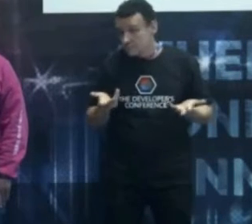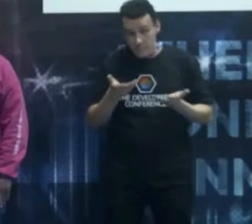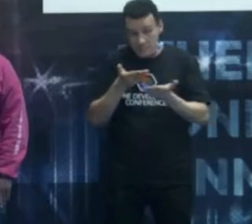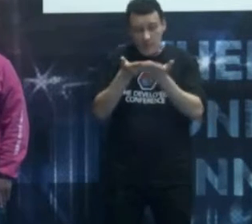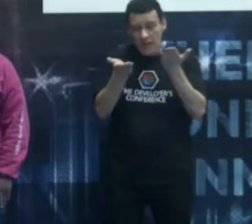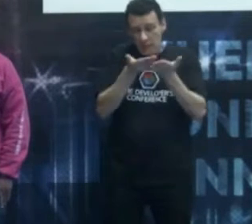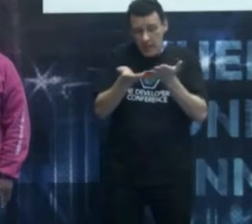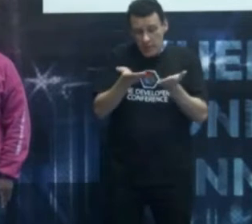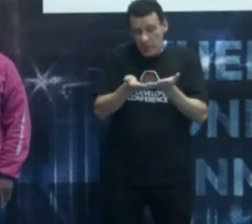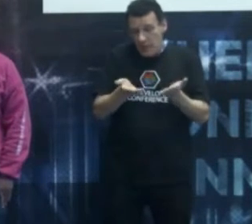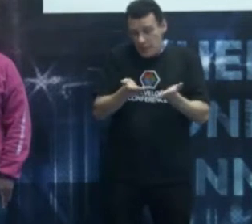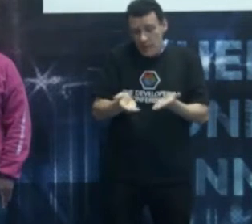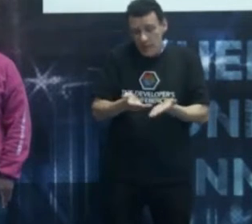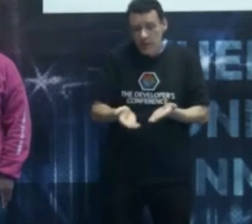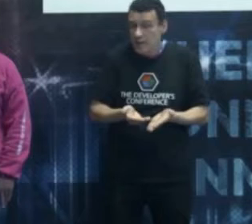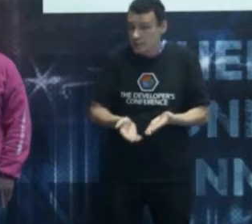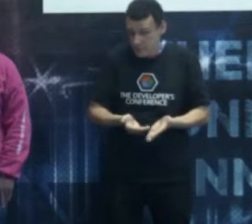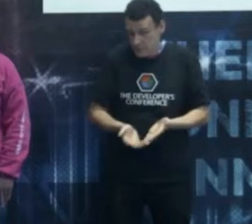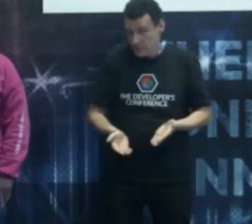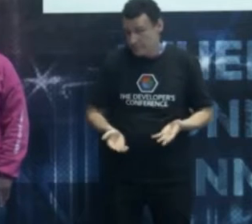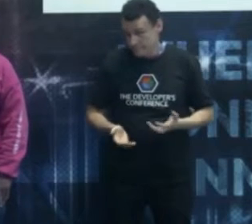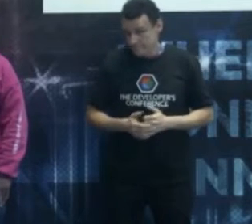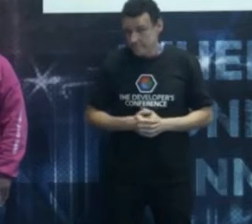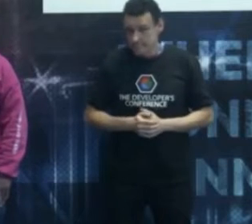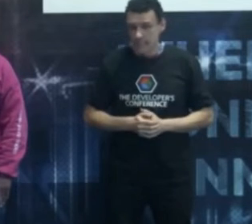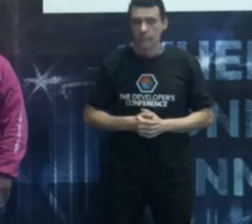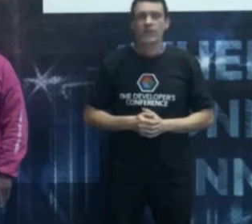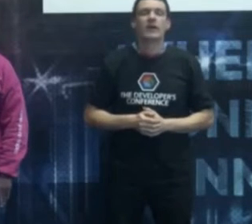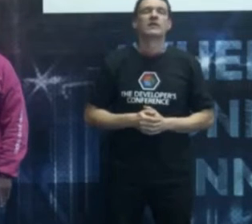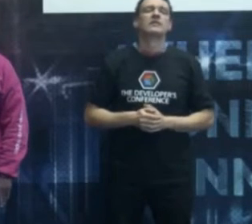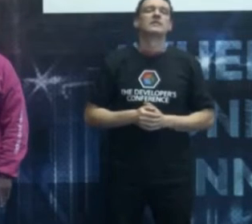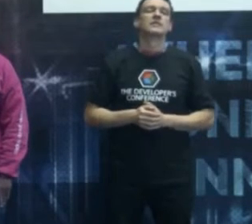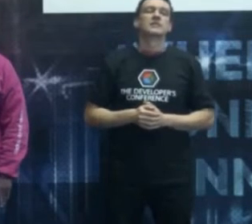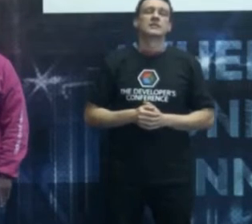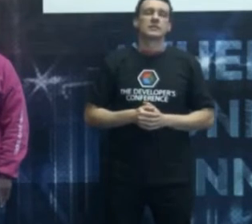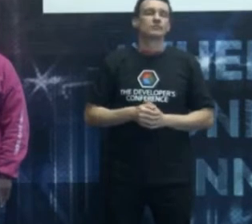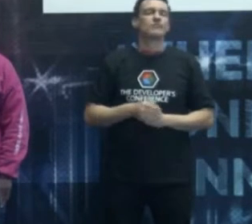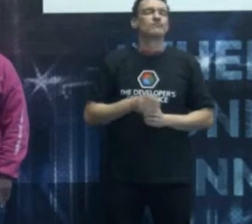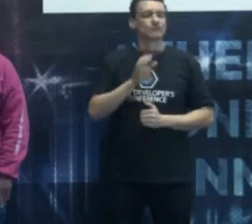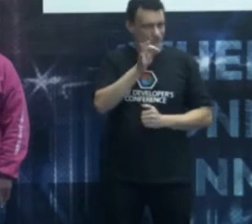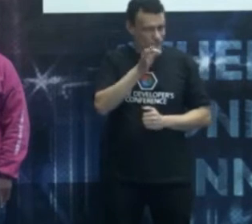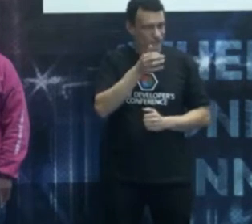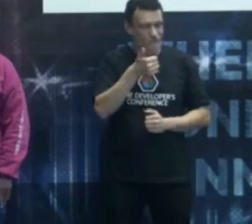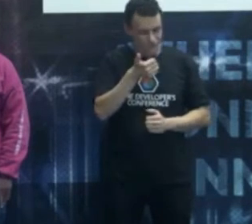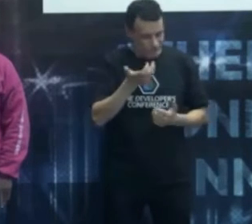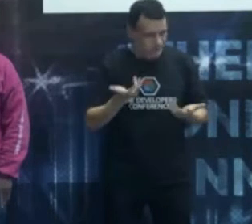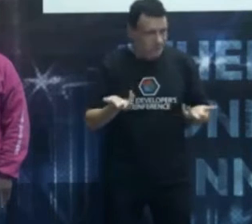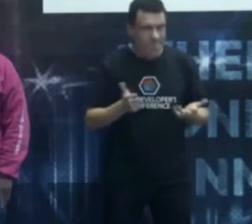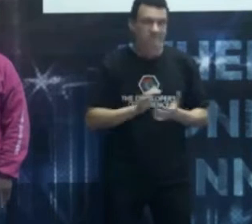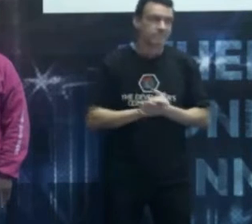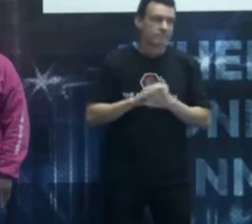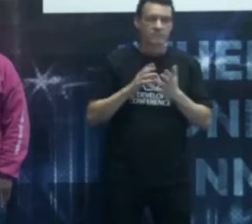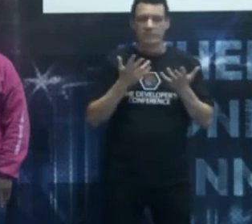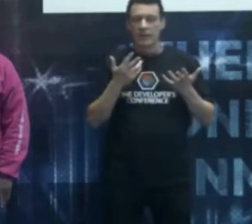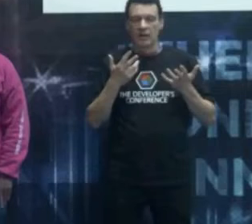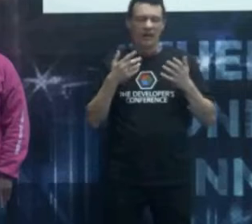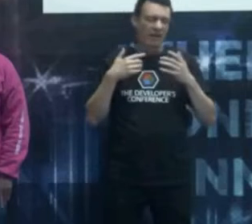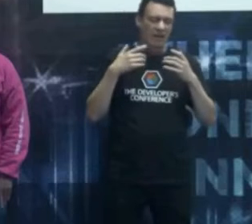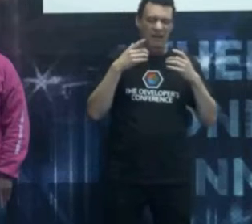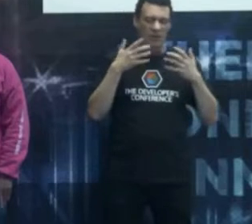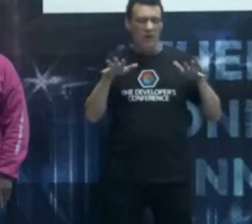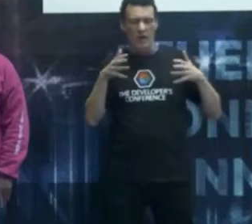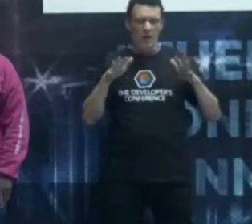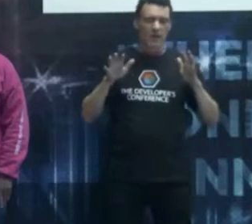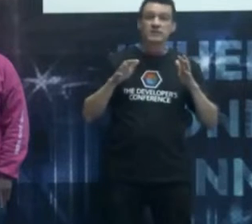isso reflete nos números, né? Isso é fato, não tem como fugir mais disso, né? Perfeito, Cássio. Eu dei uma palestra